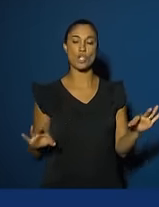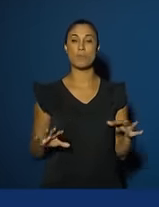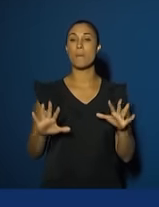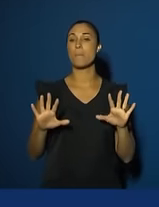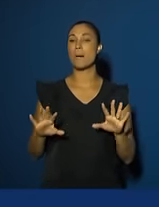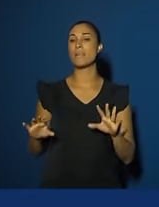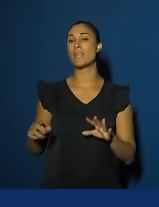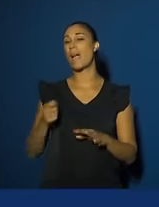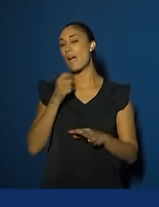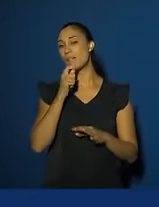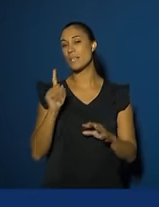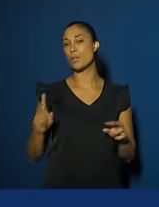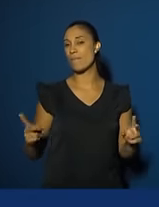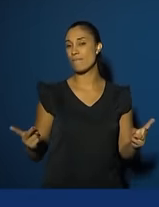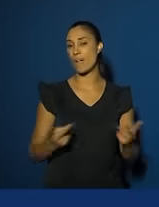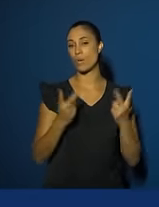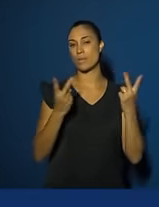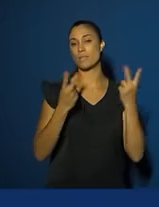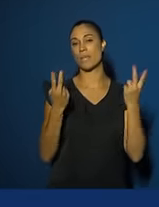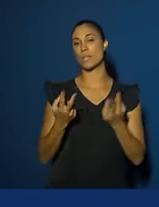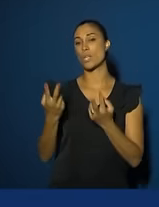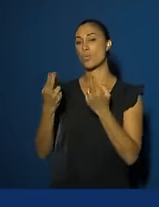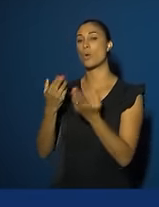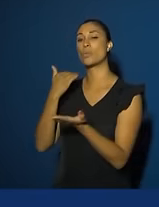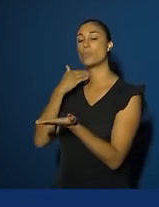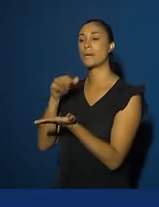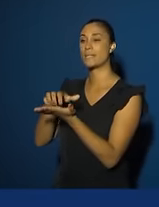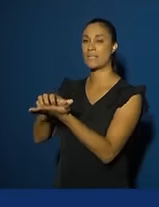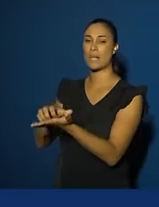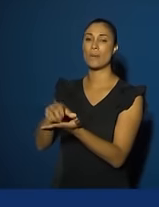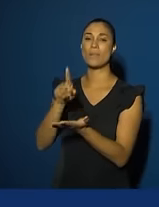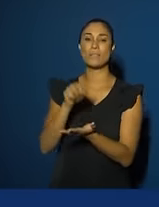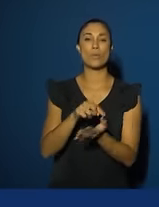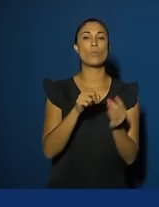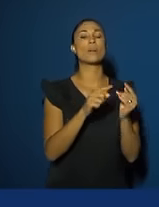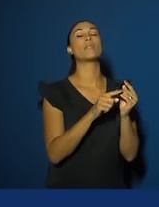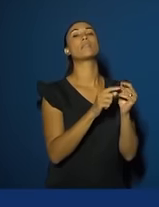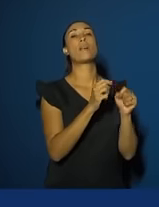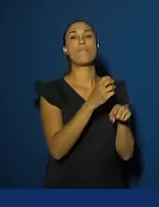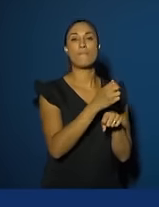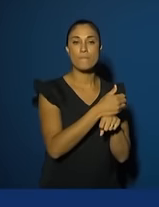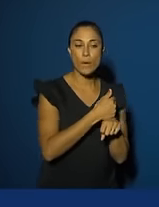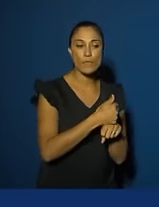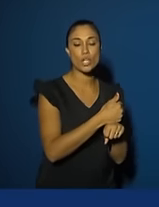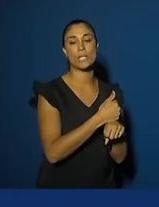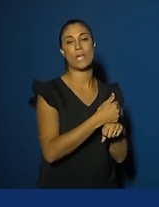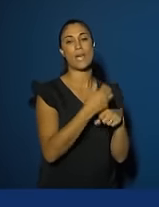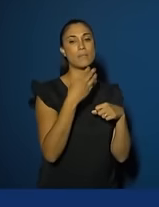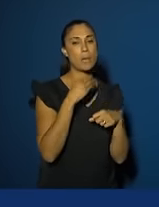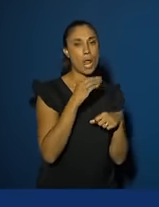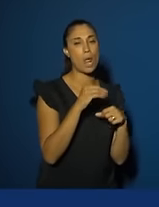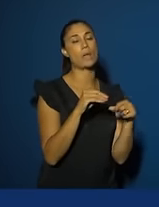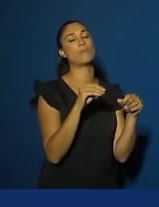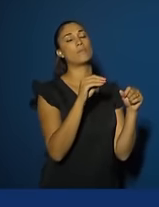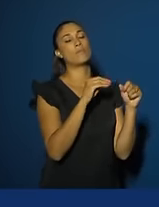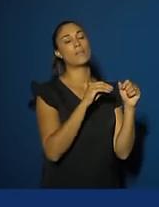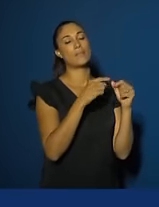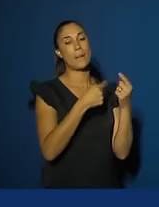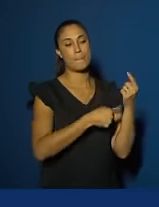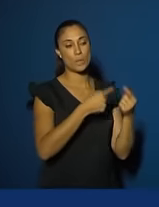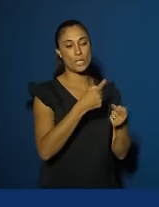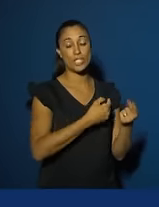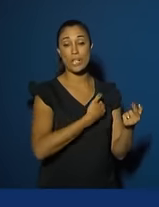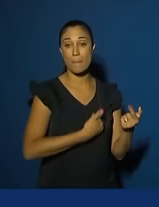tão valorizados Tecnicamente quanto os do Banco Central são grandes quadros eh da política brasileira da